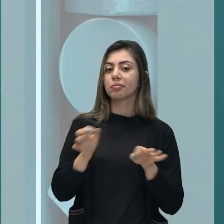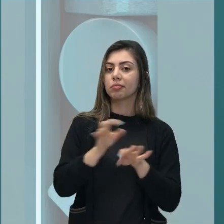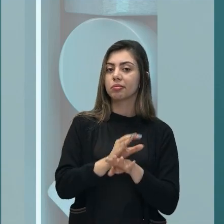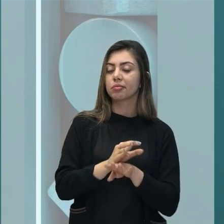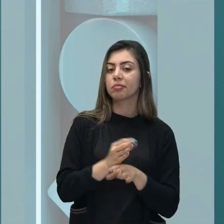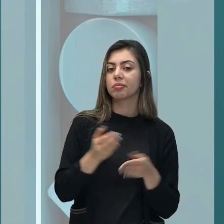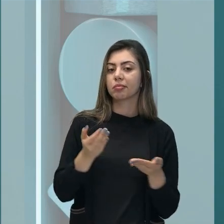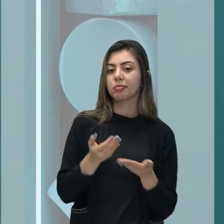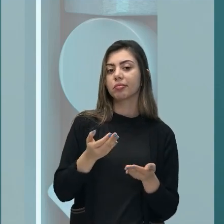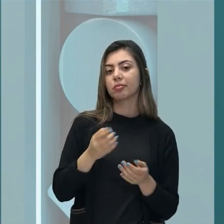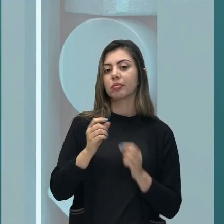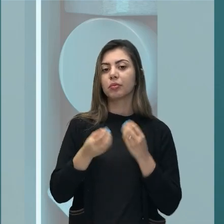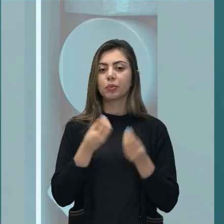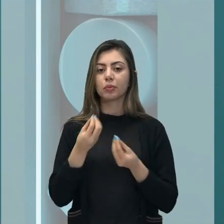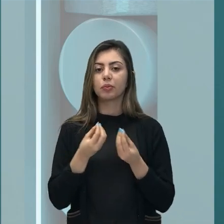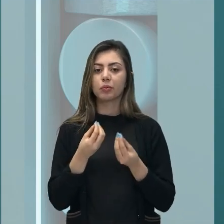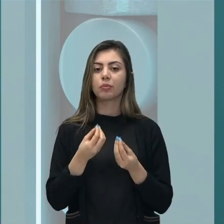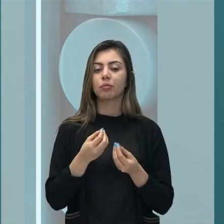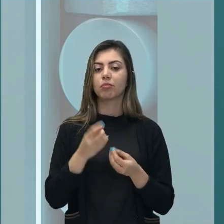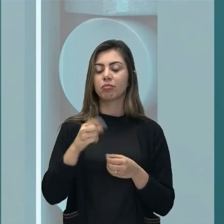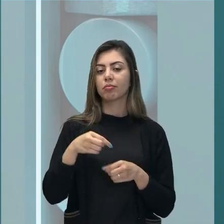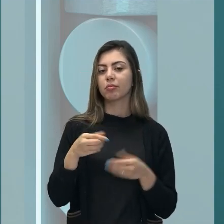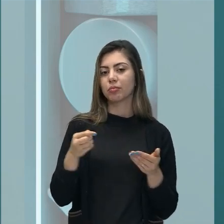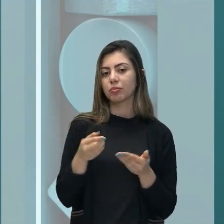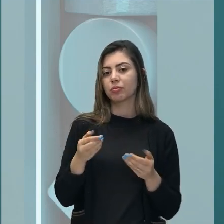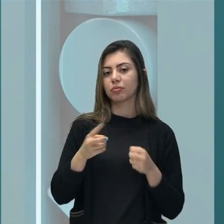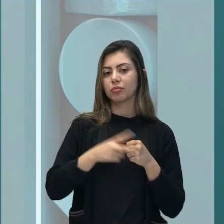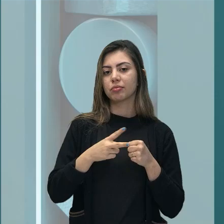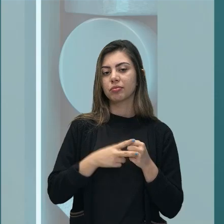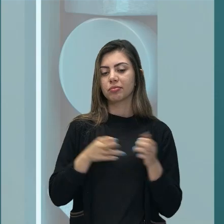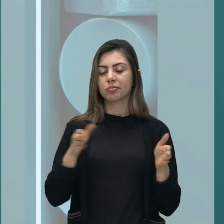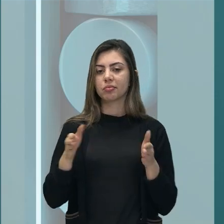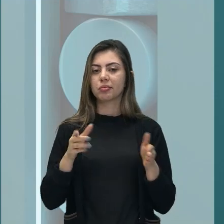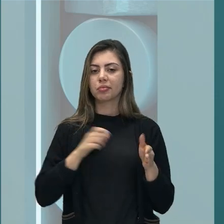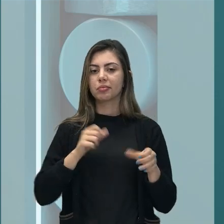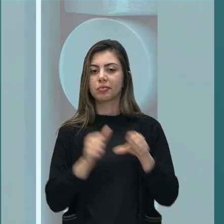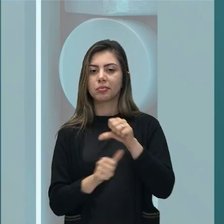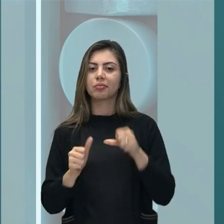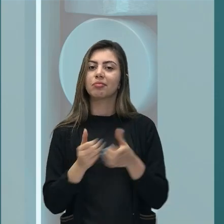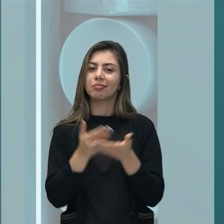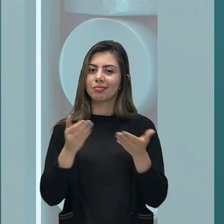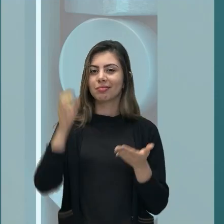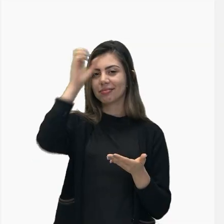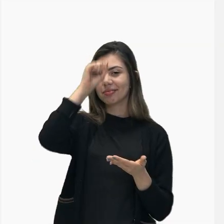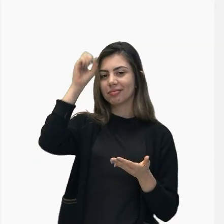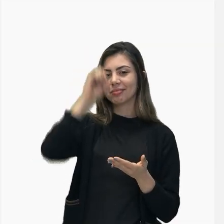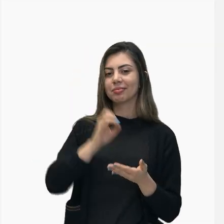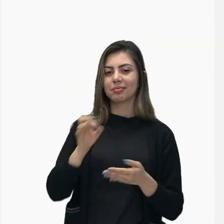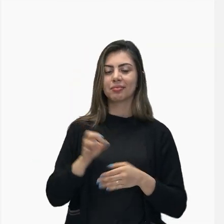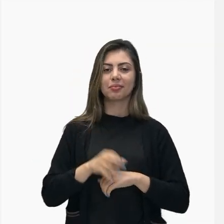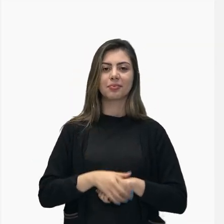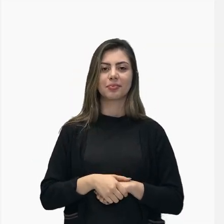esse tempo verbal pretérito imperfeito da indicativo, acreditando que todos aprenderam.